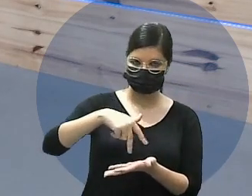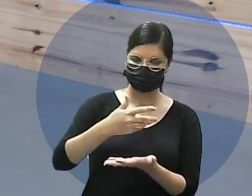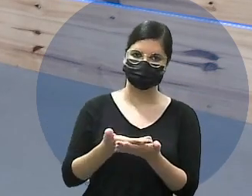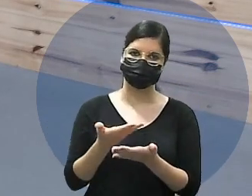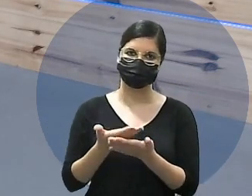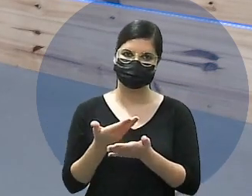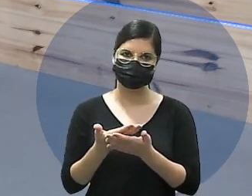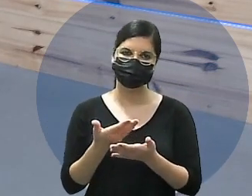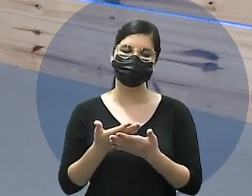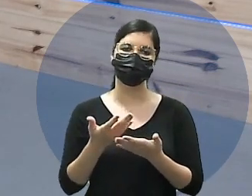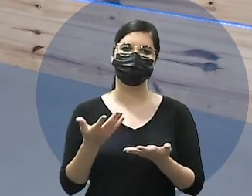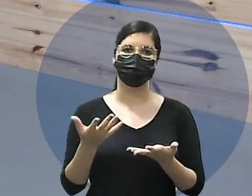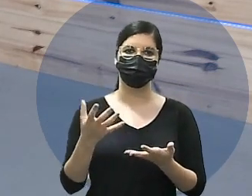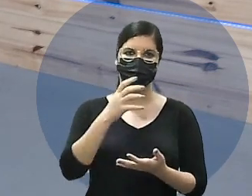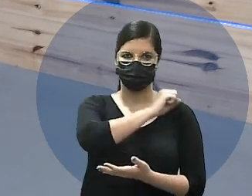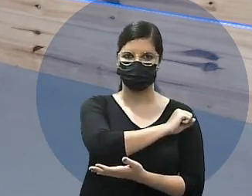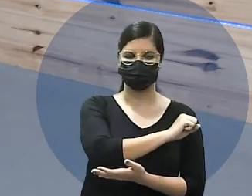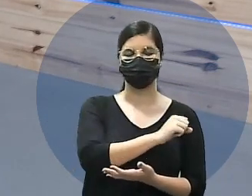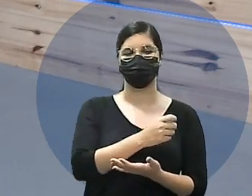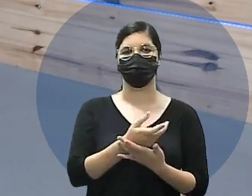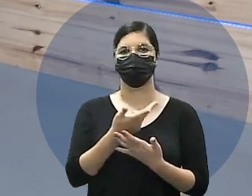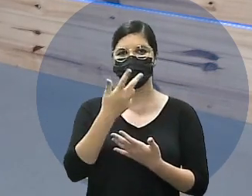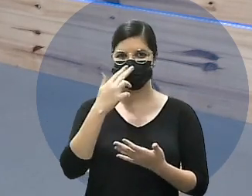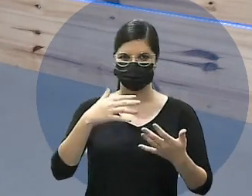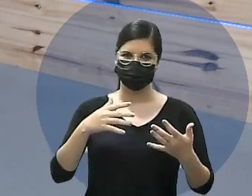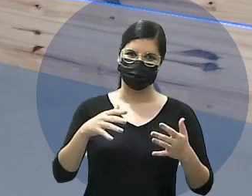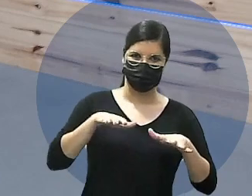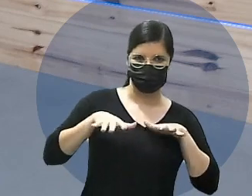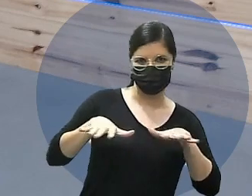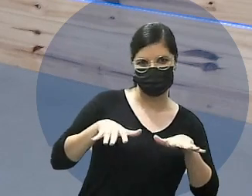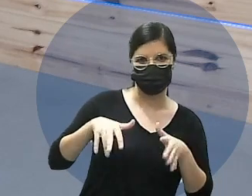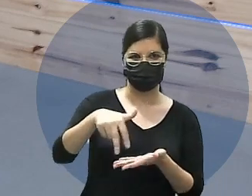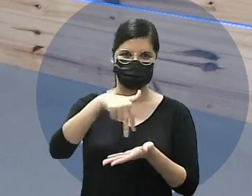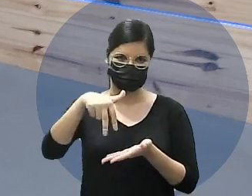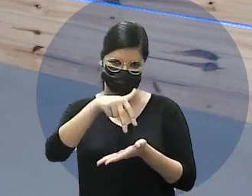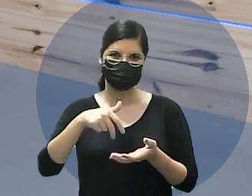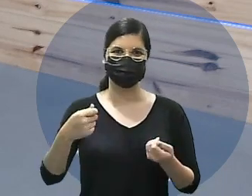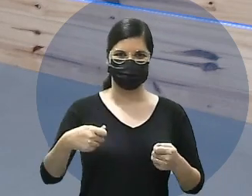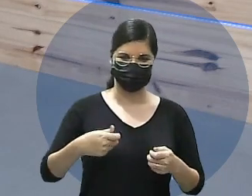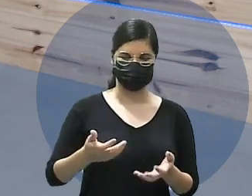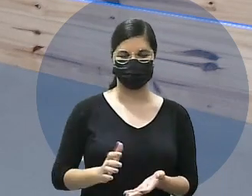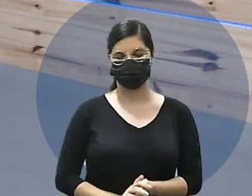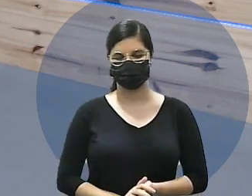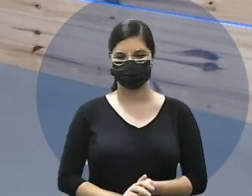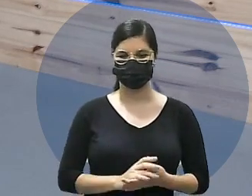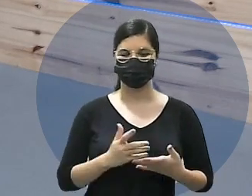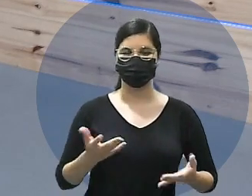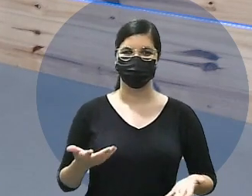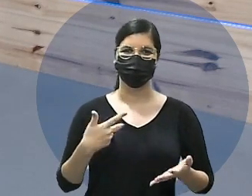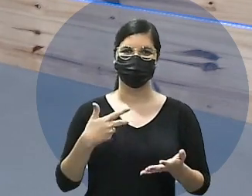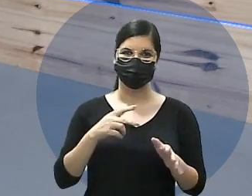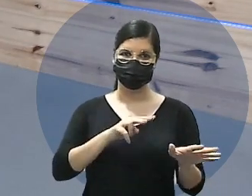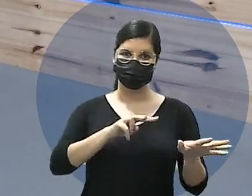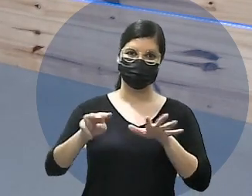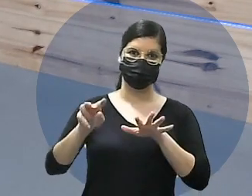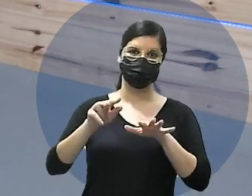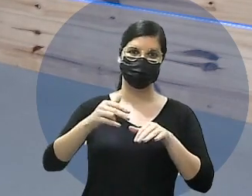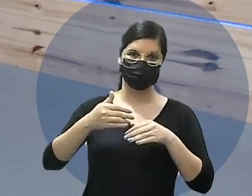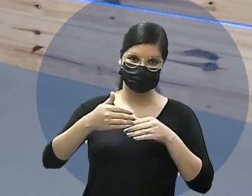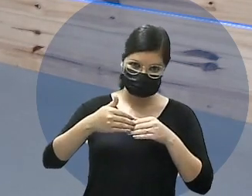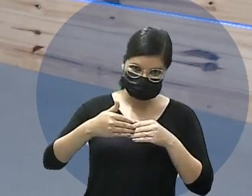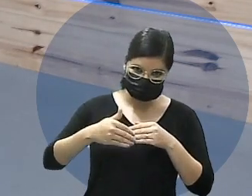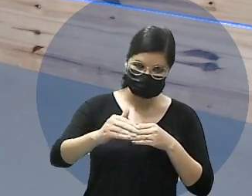vai ser uma aula um pouco corrido aí um pouco agitado não tem que dançar no ritmo literalmente a aula tá em na semana que vem